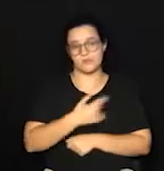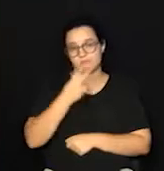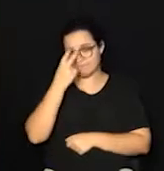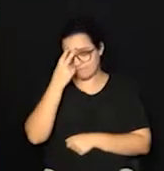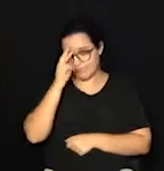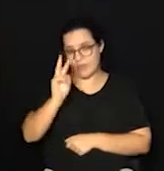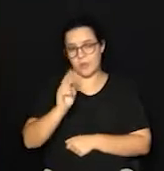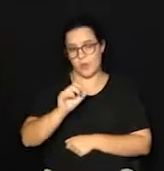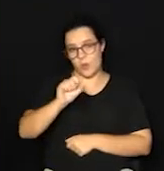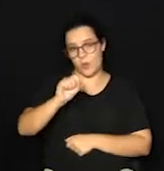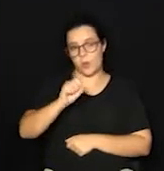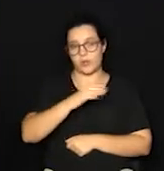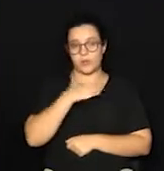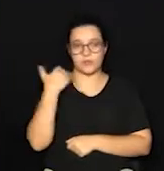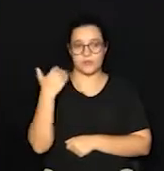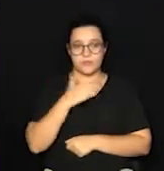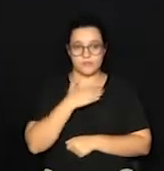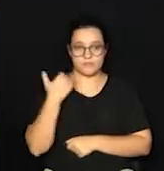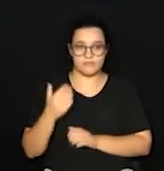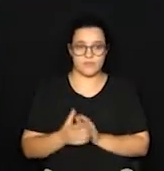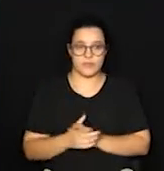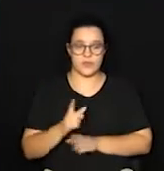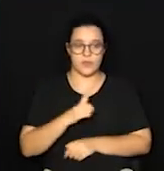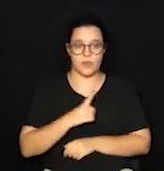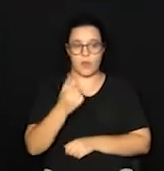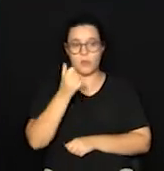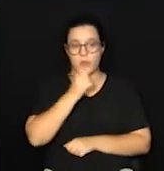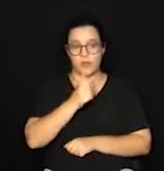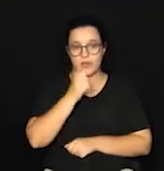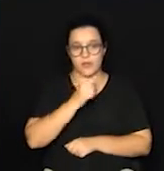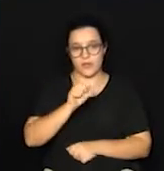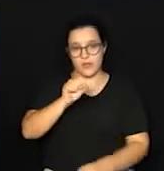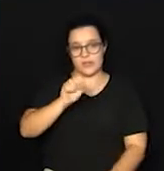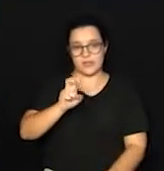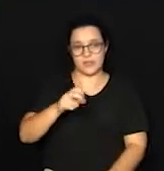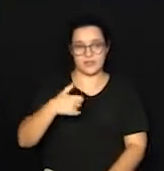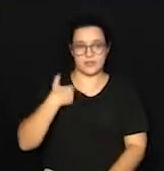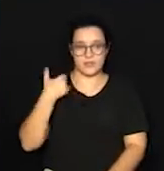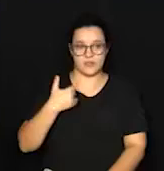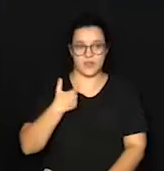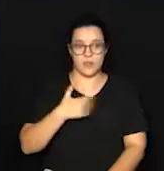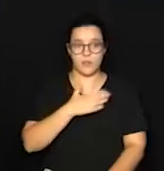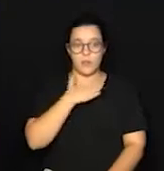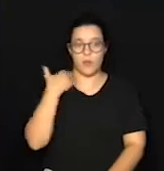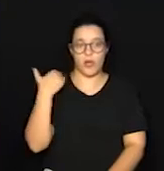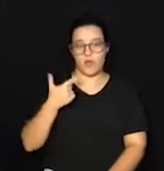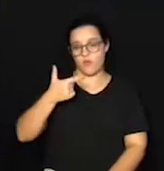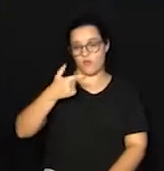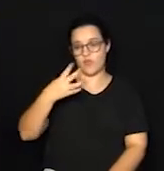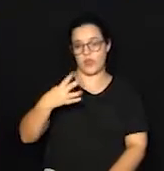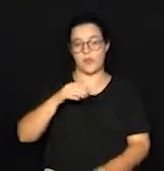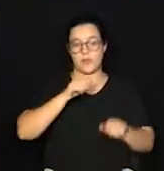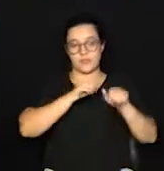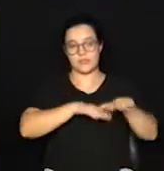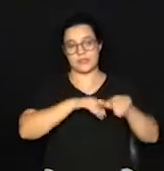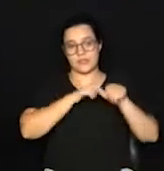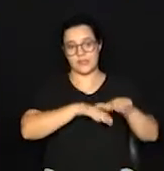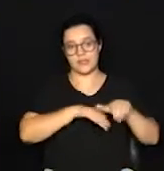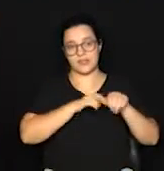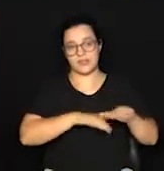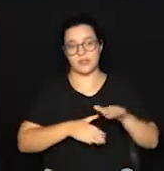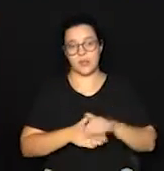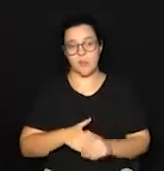8 mortes, nós temos uma mulher de 85 anos que ela morreu em 24 de setembro. Ou seja, não